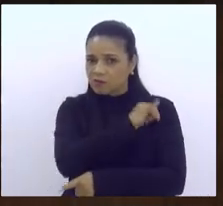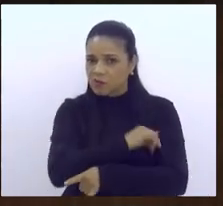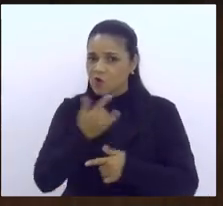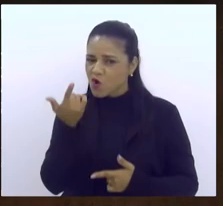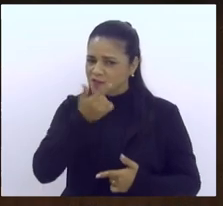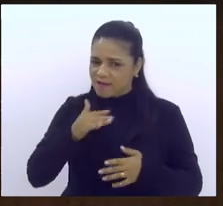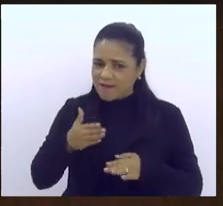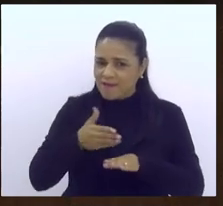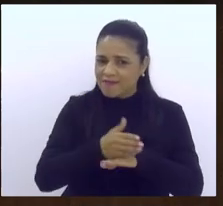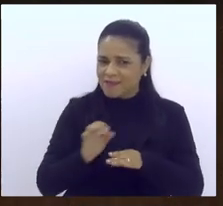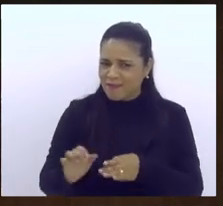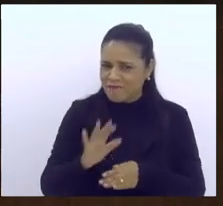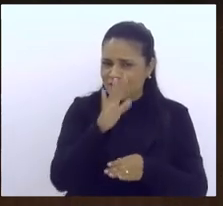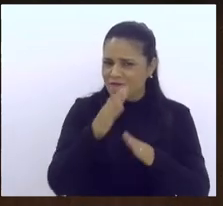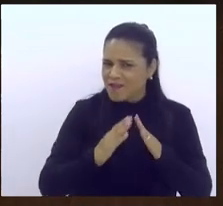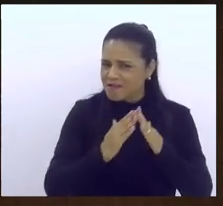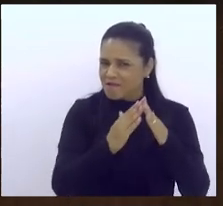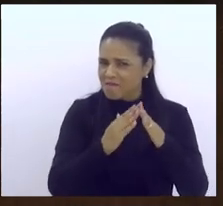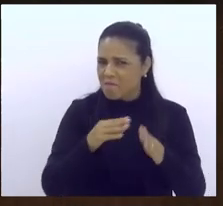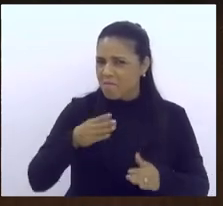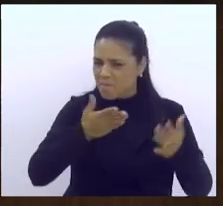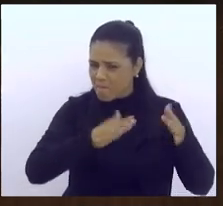Maré sem dar um tiro,